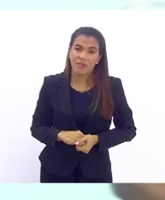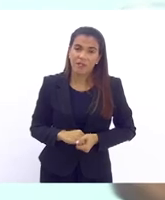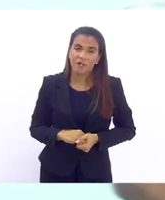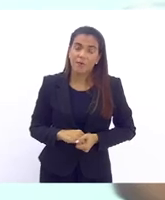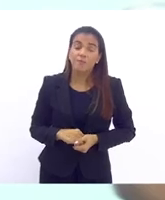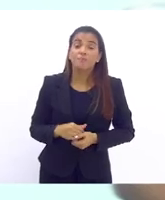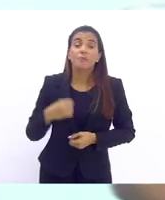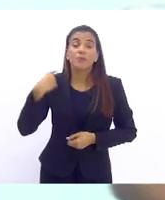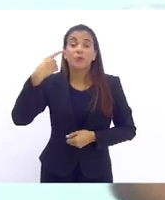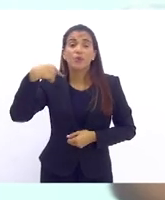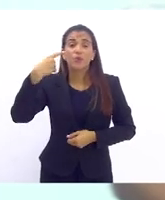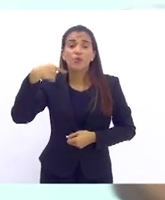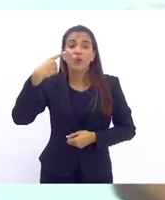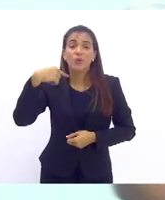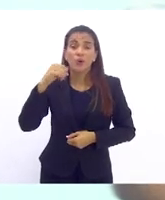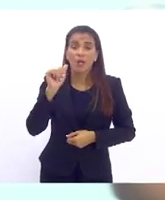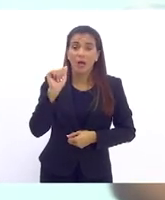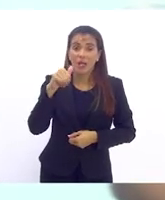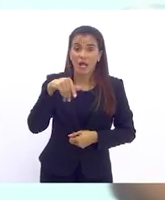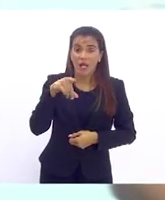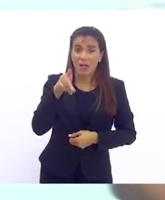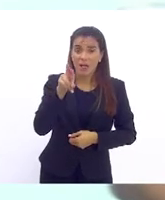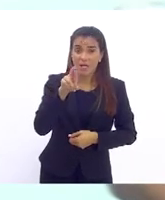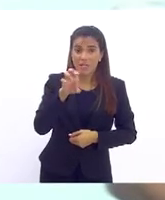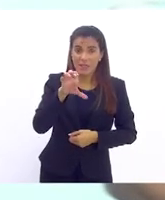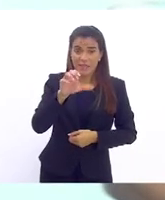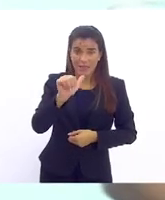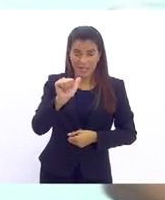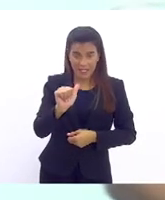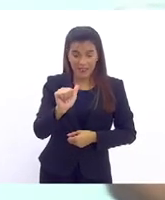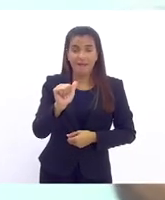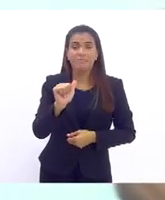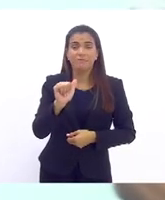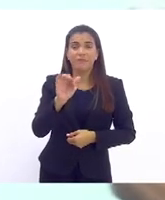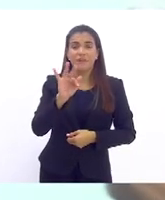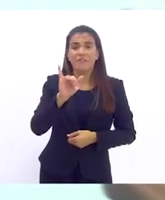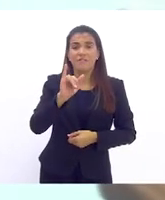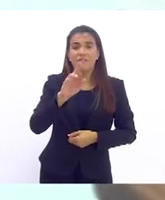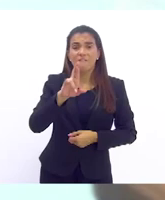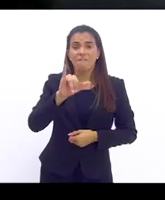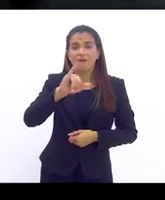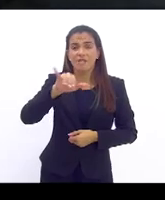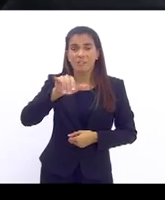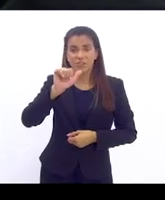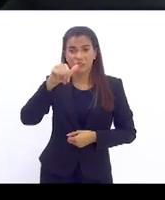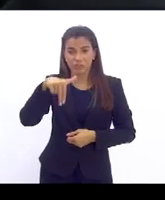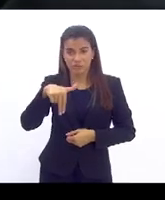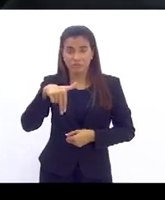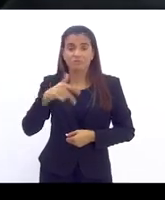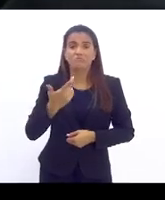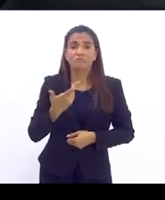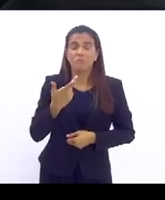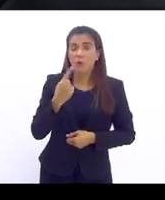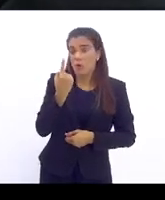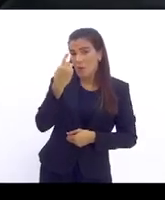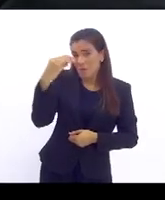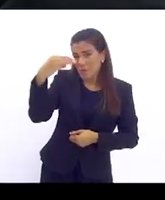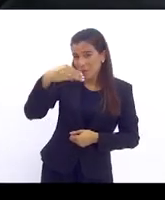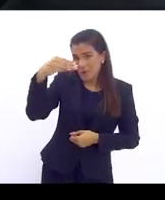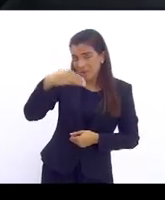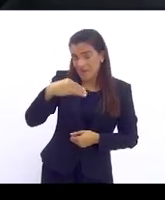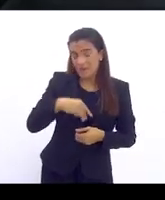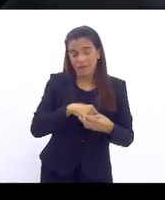Dra Andréa Lopes da ferjan por gentileza puder fazer um minutinho depois